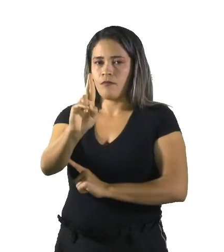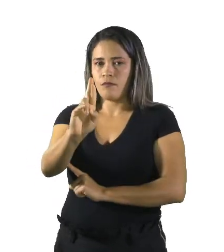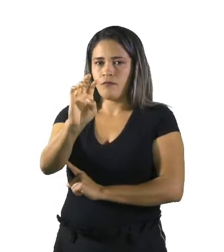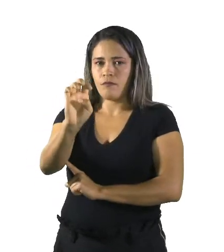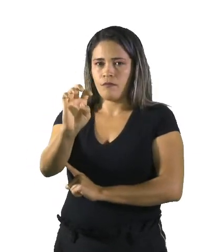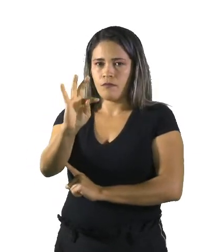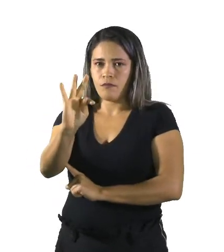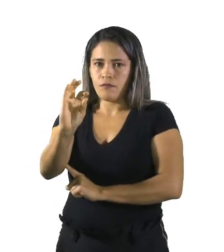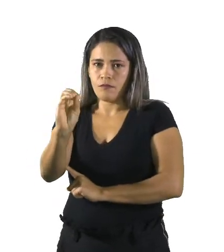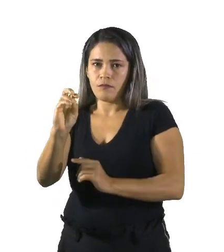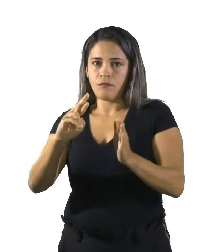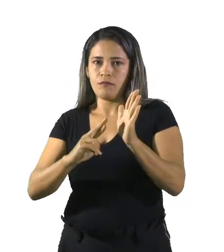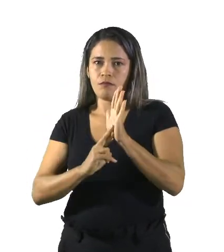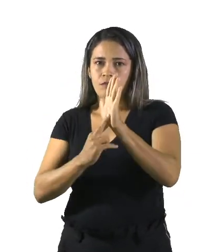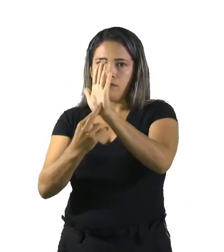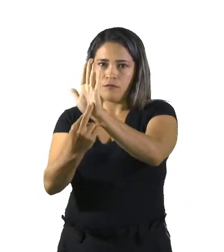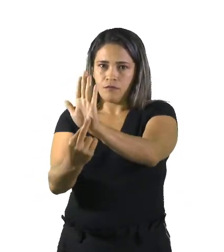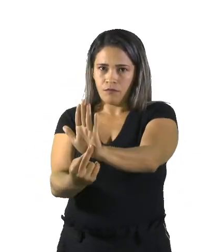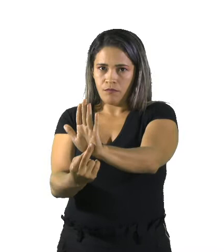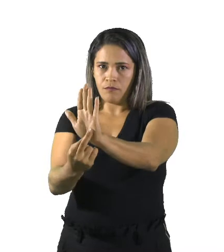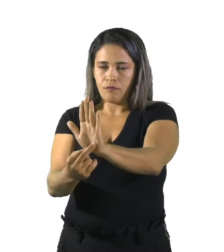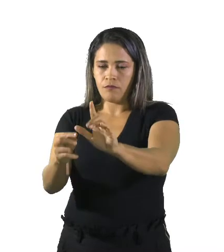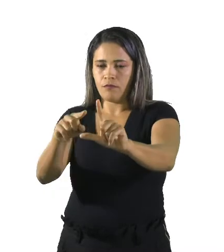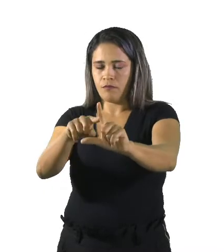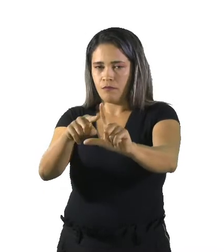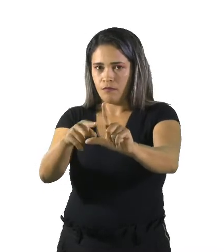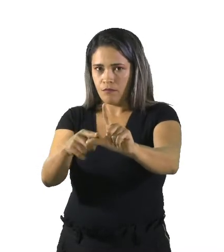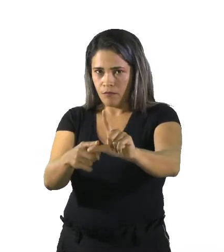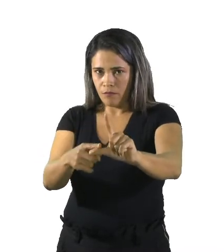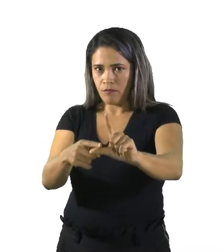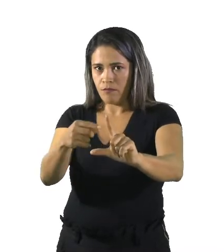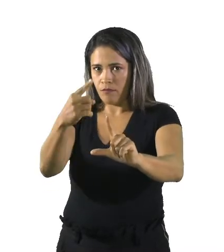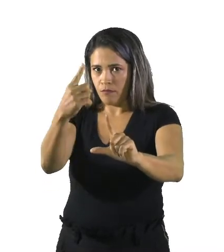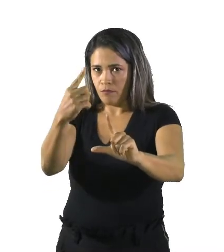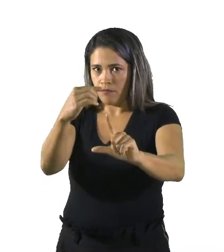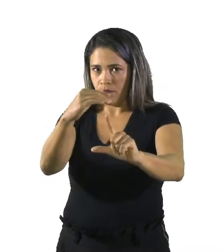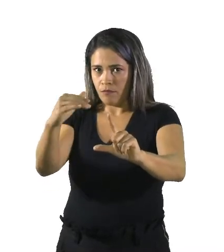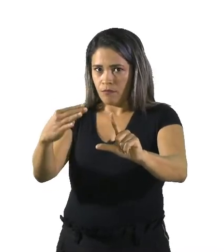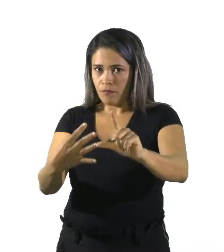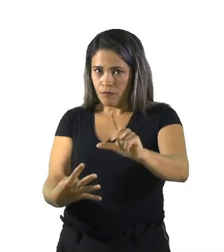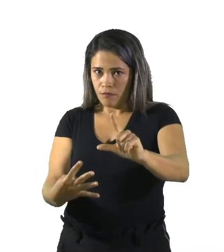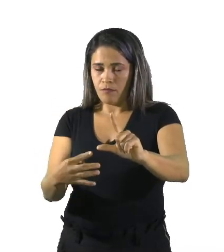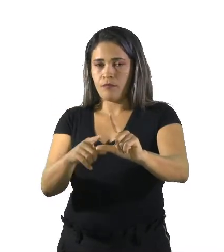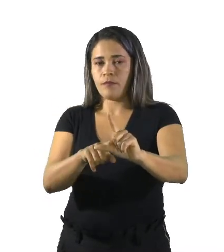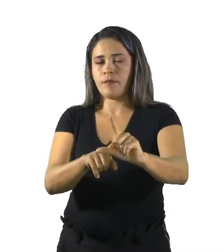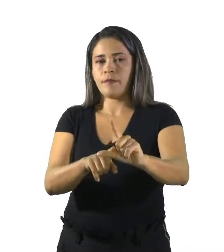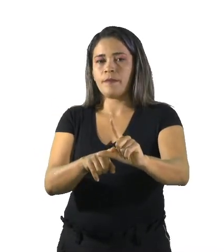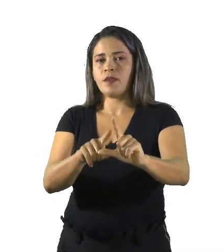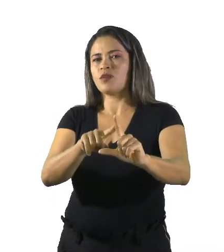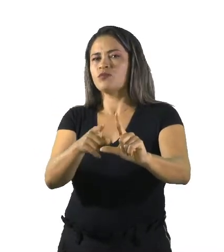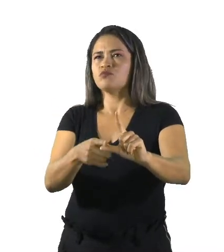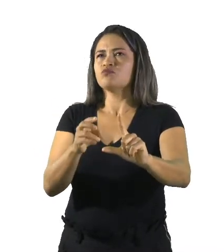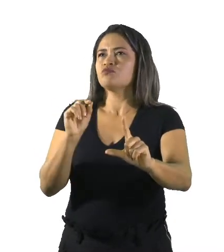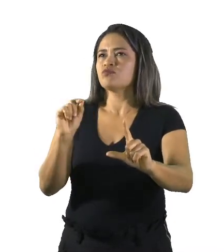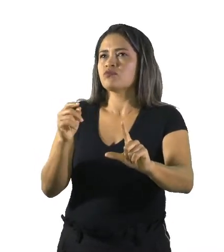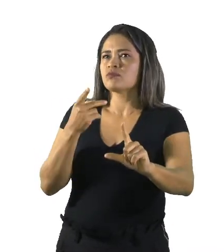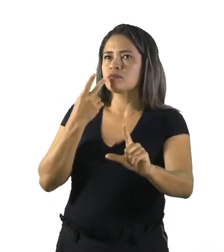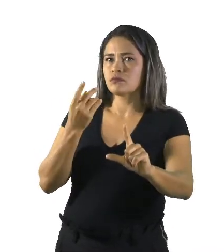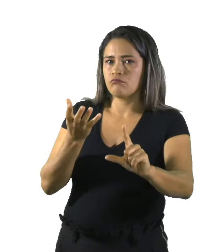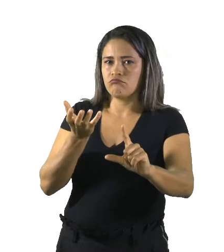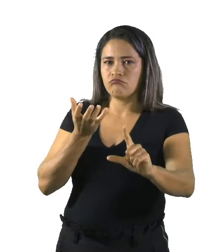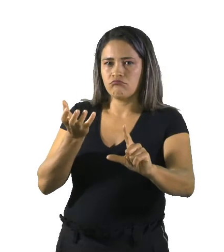e representa 1/4 de volta, ok? E uma outra coisa importante a respeito do ângulo reto é que quando nós